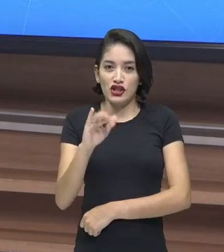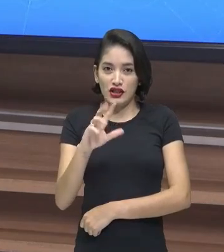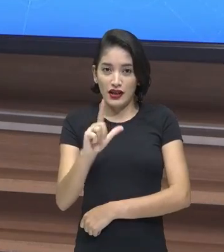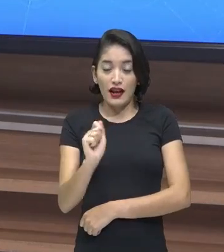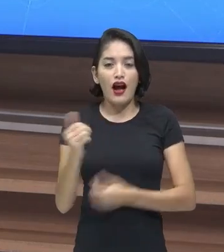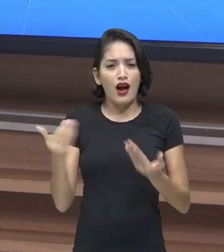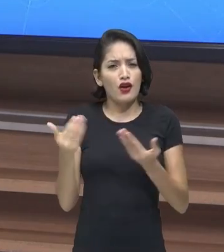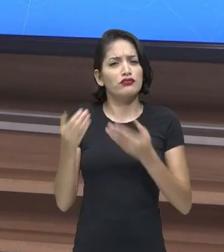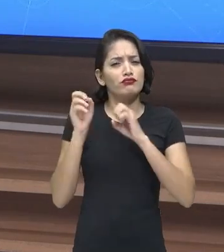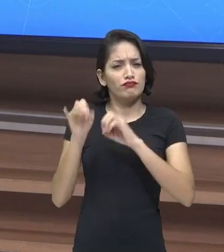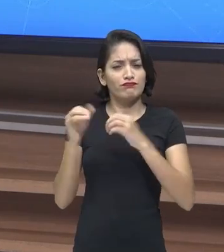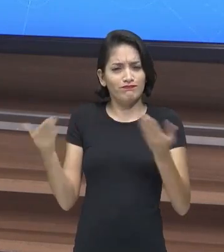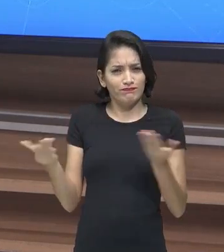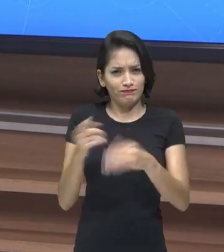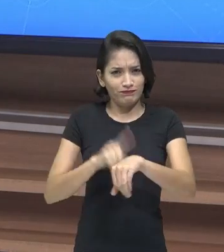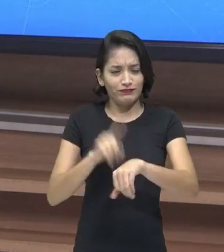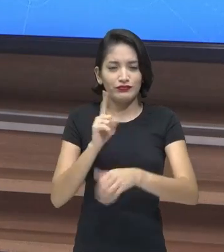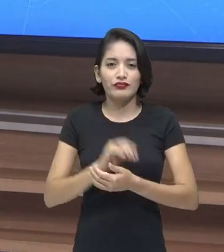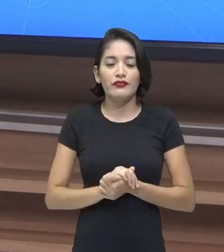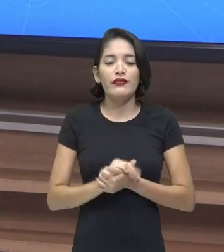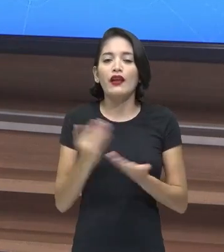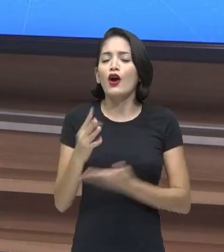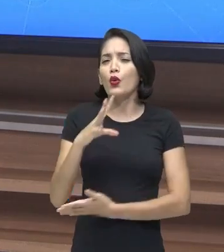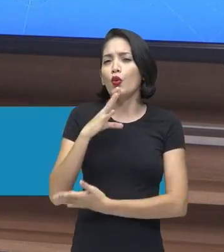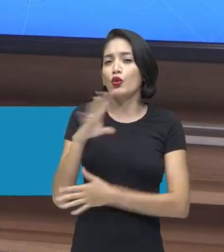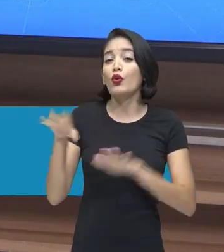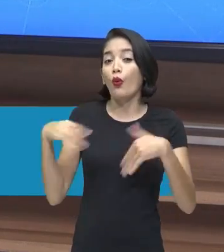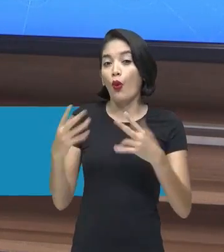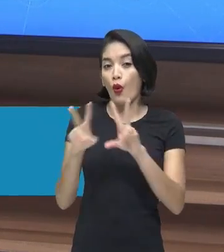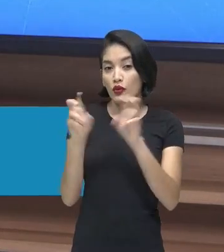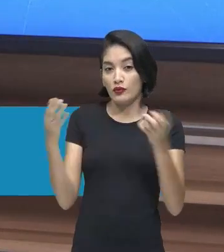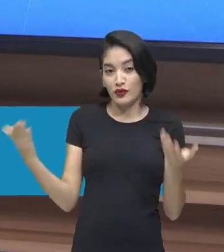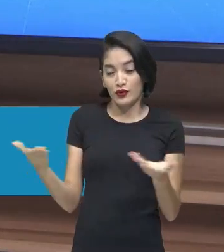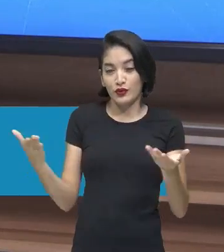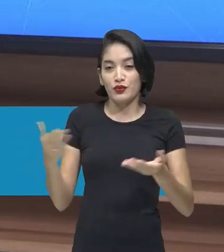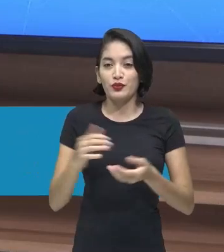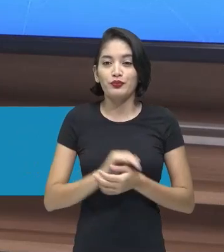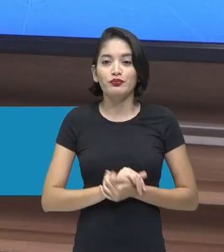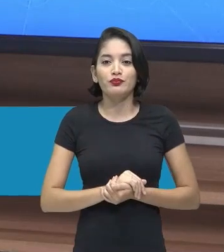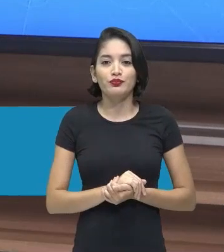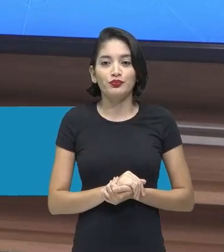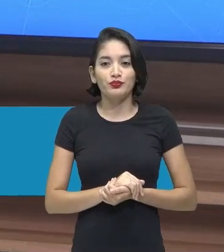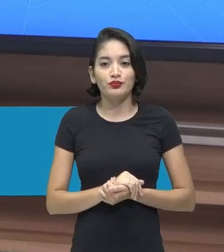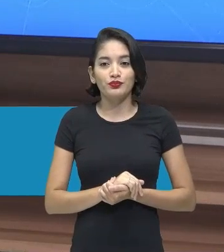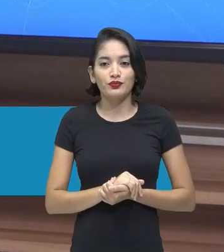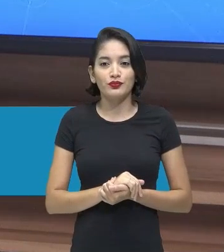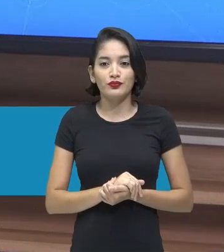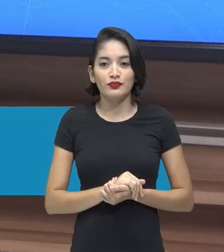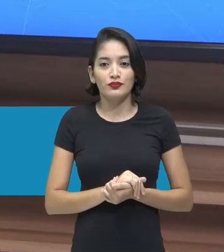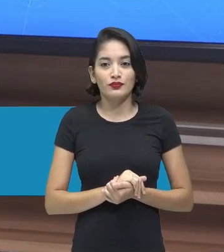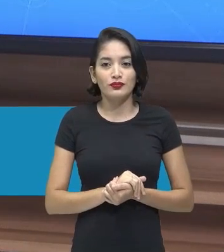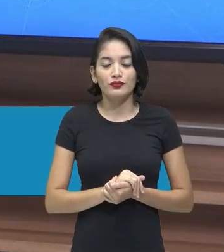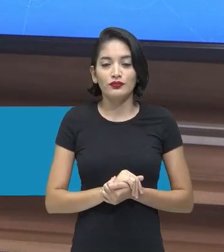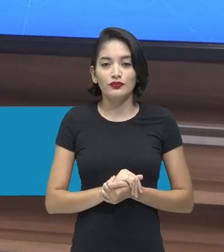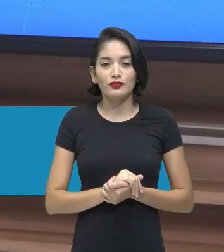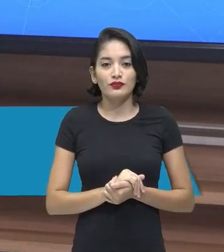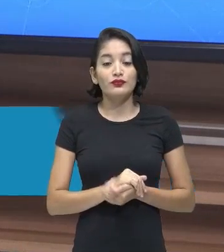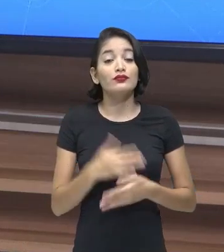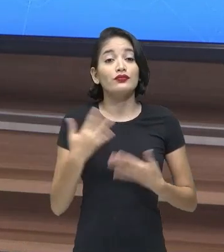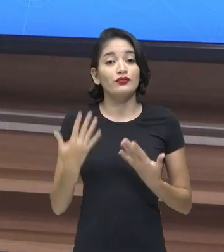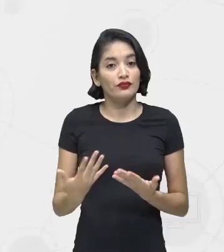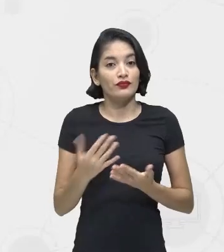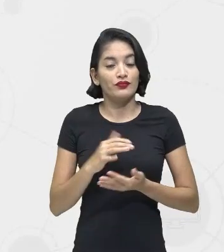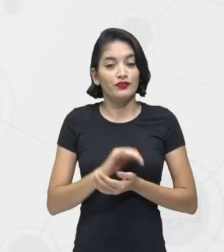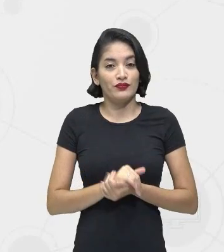neste momento. Vamos conhecer então o que nós temos para a nossa aula de hoje. Vamos lá? Temos aí a